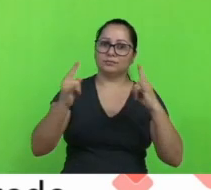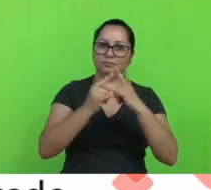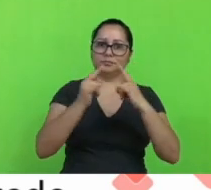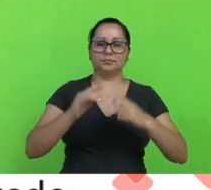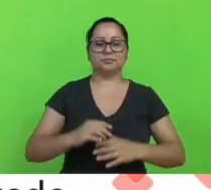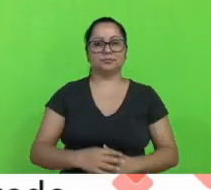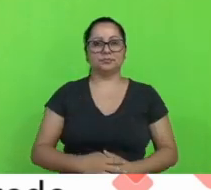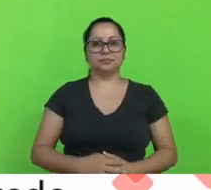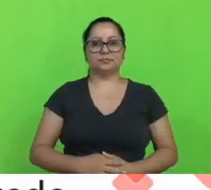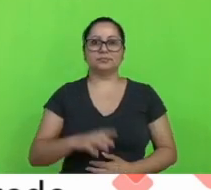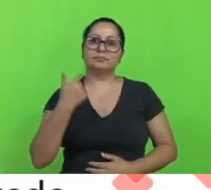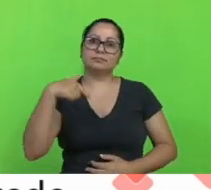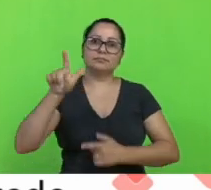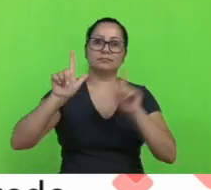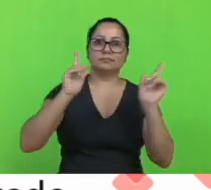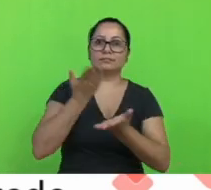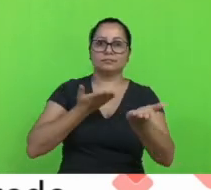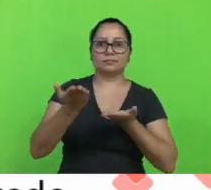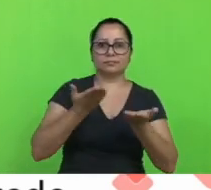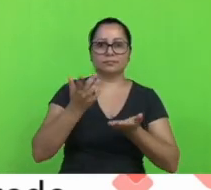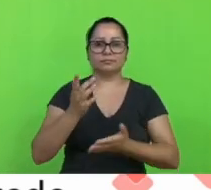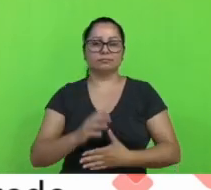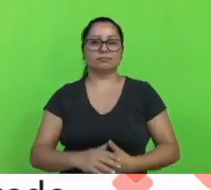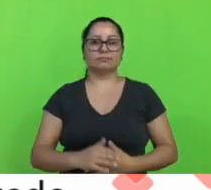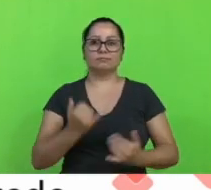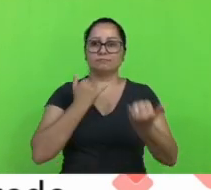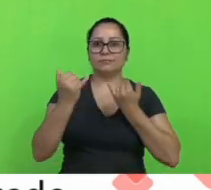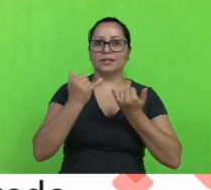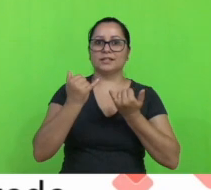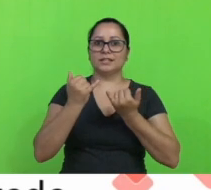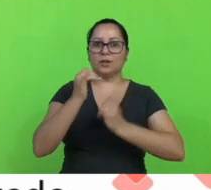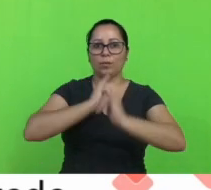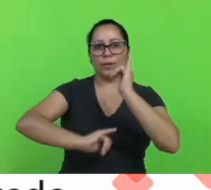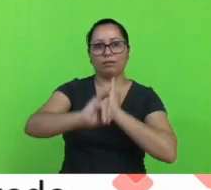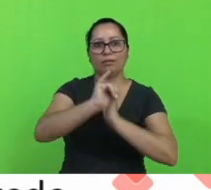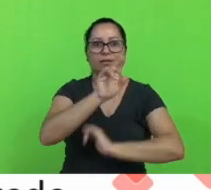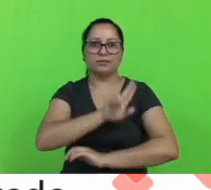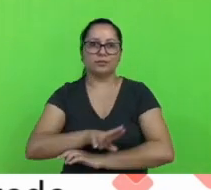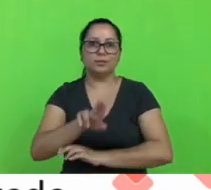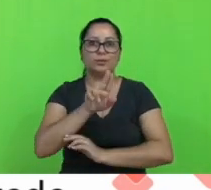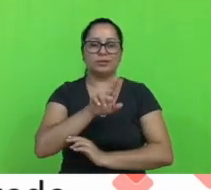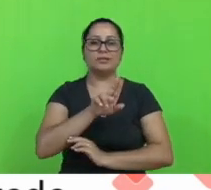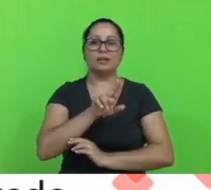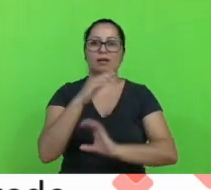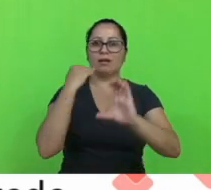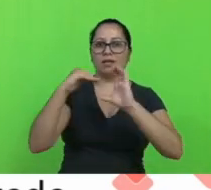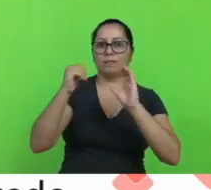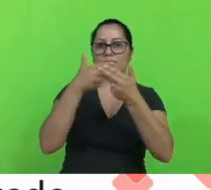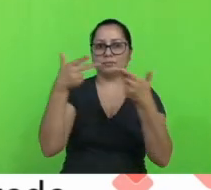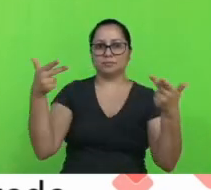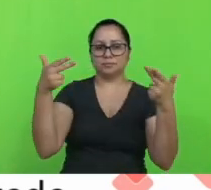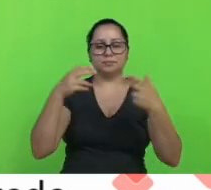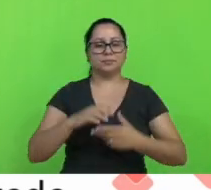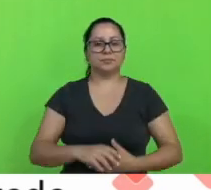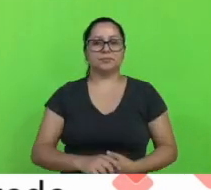instituição. E as demais aplicações, como navegação na internet, e e-mail e essas